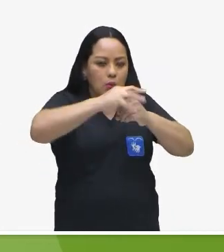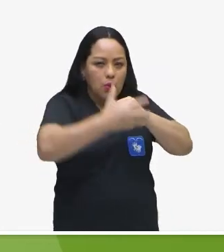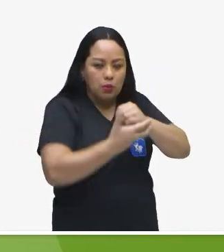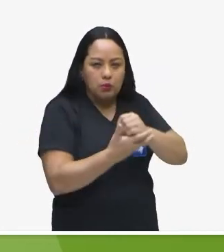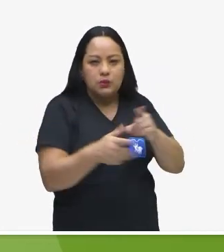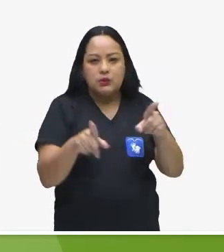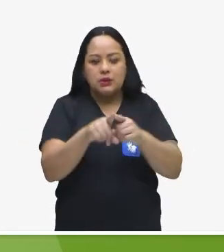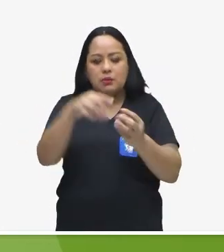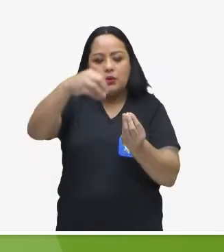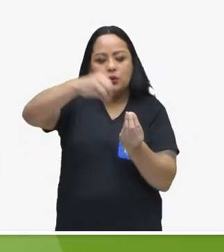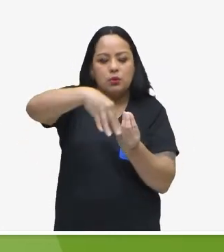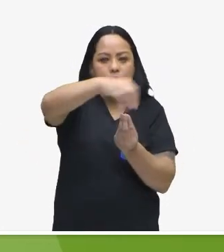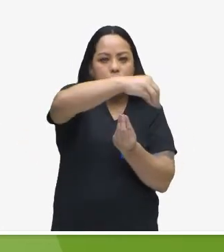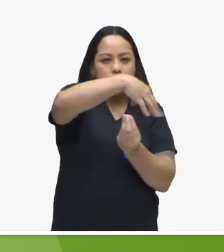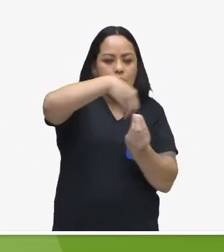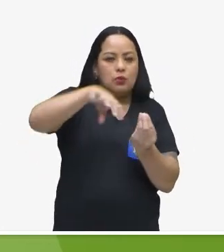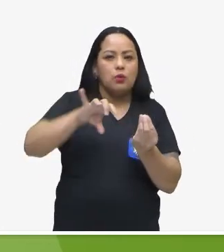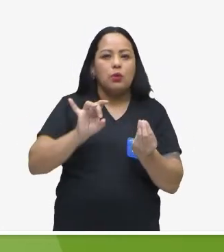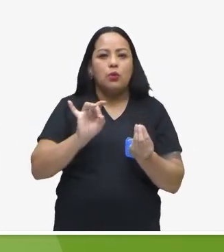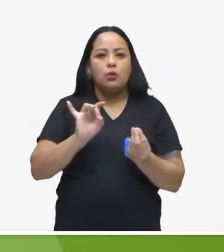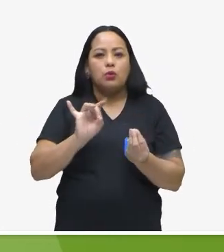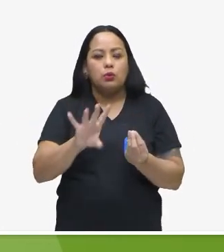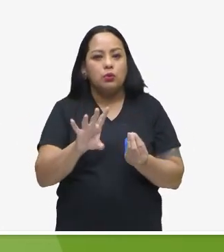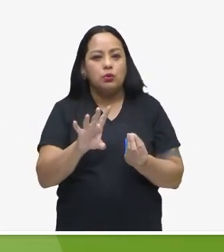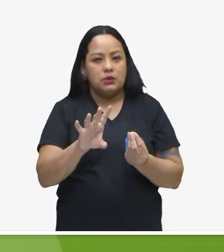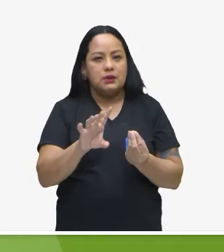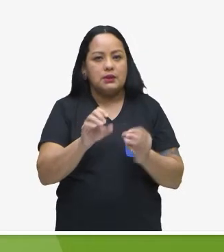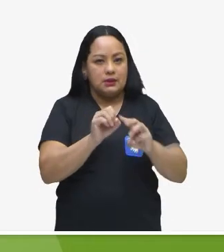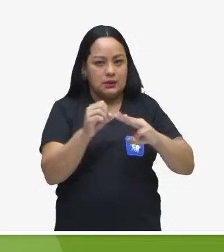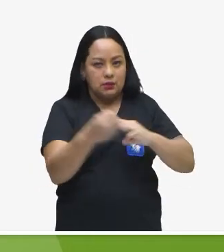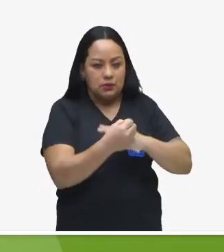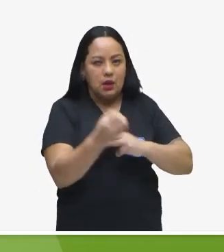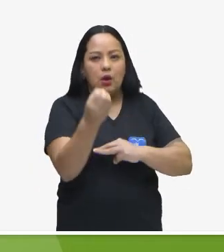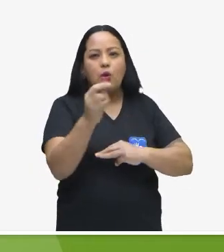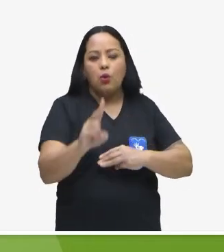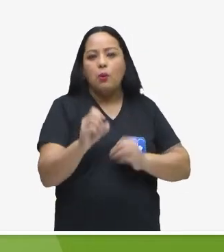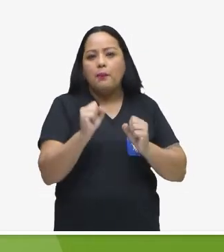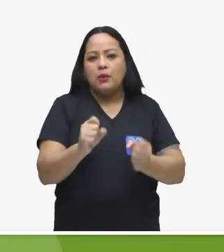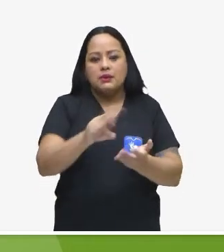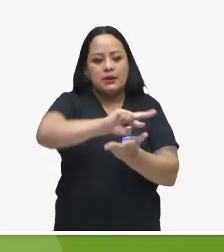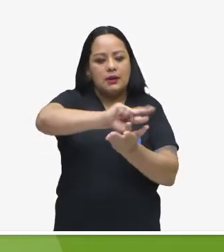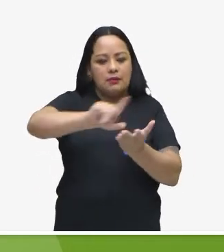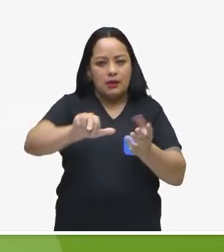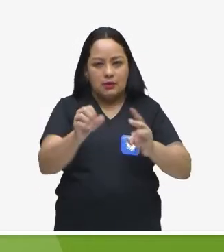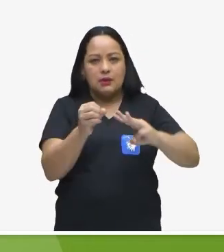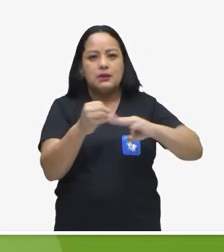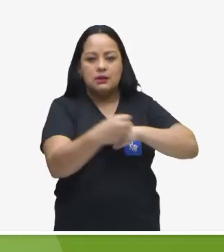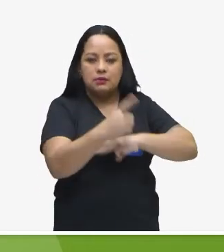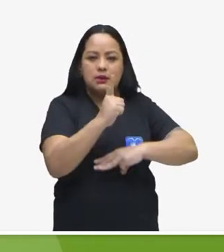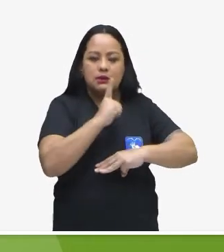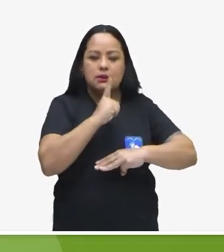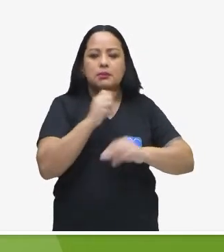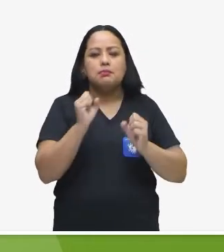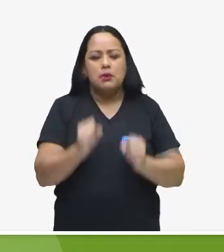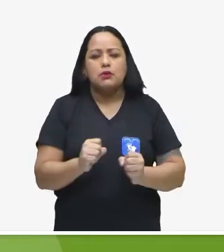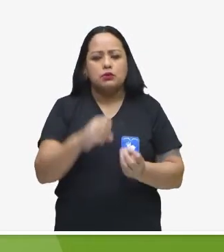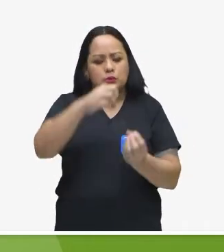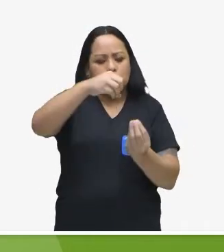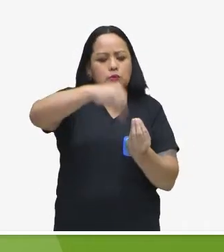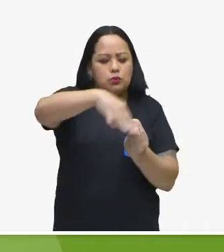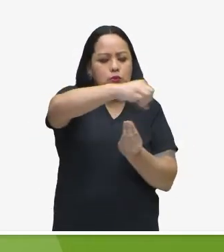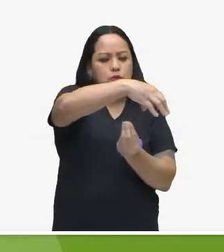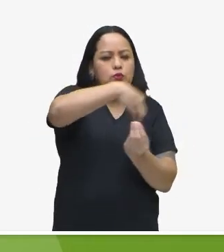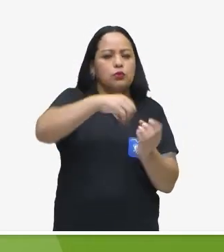fungos podem ser ou pluricelulares, tá? Então, podem ter uma célula ou